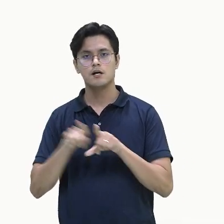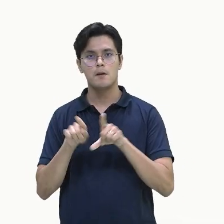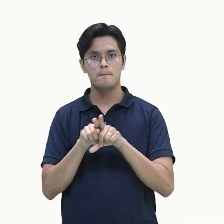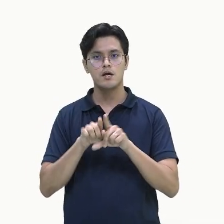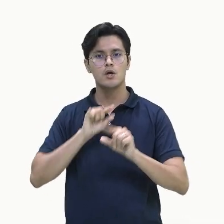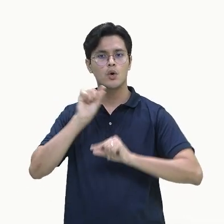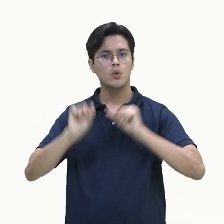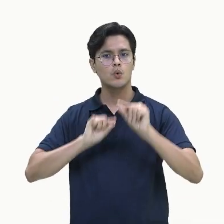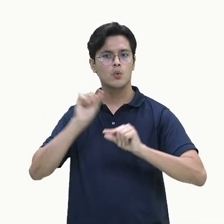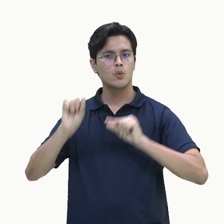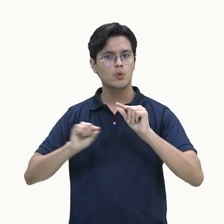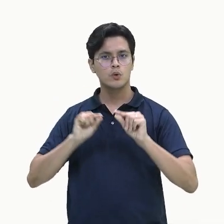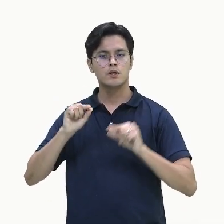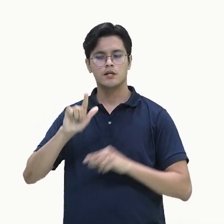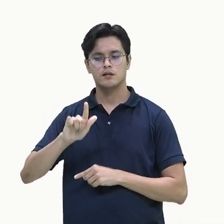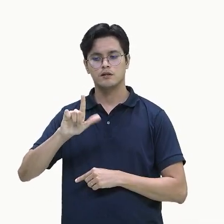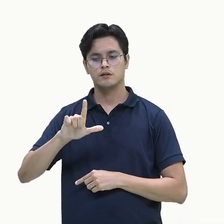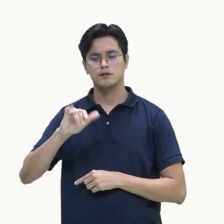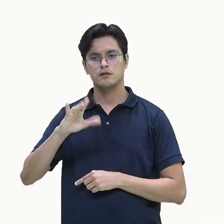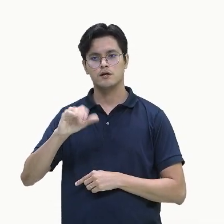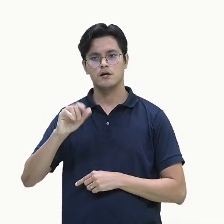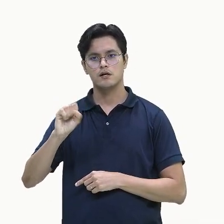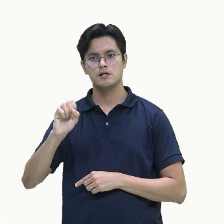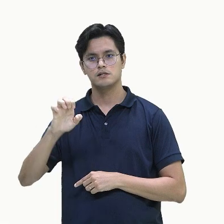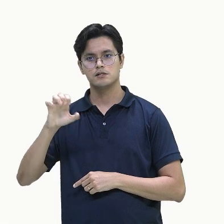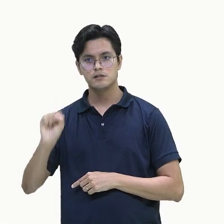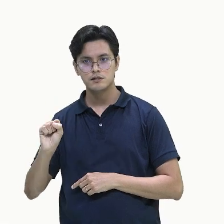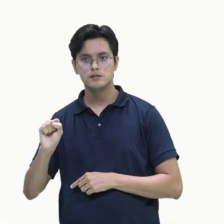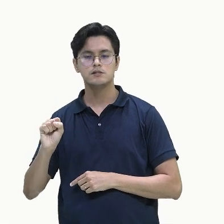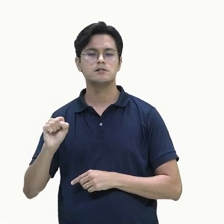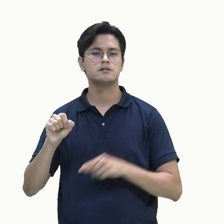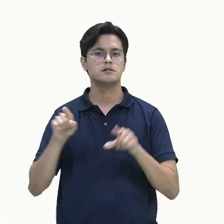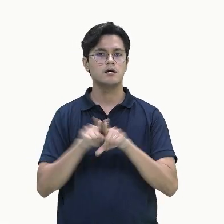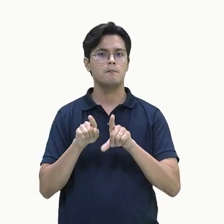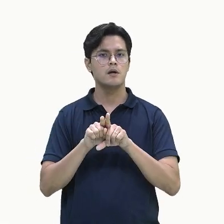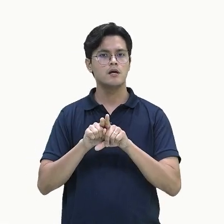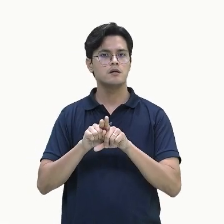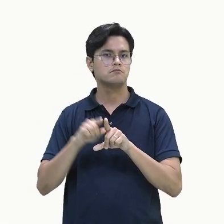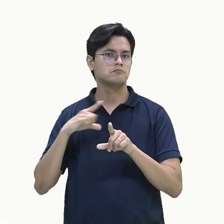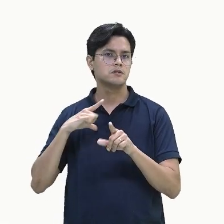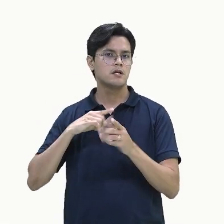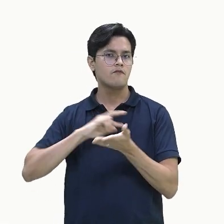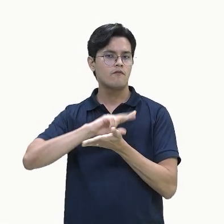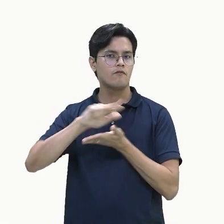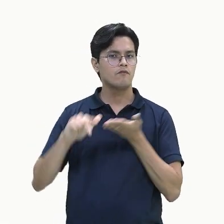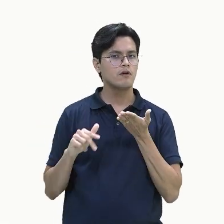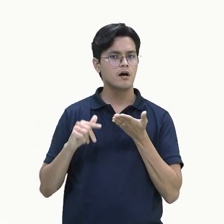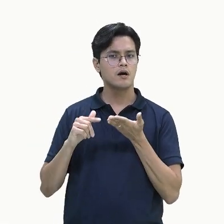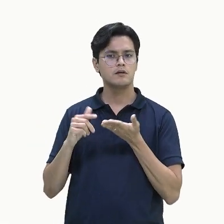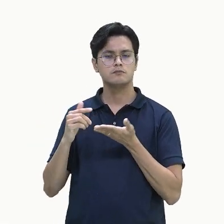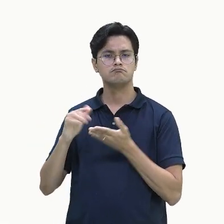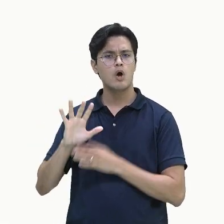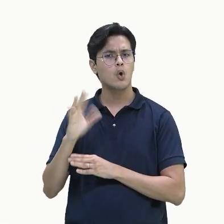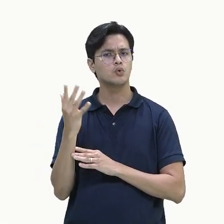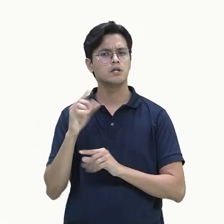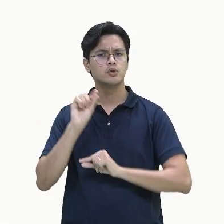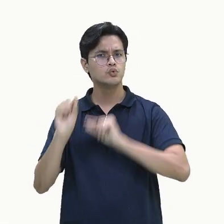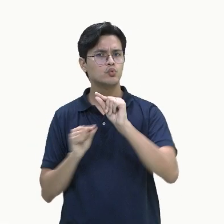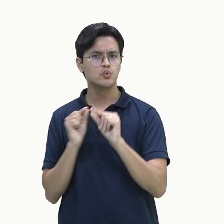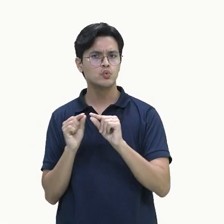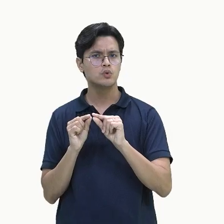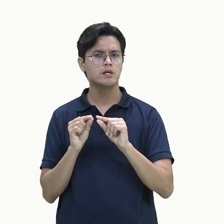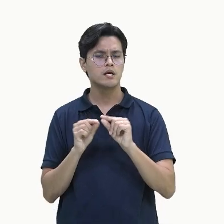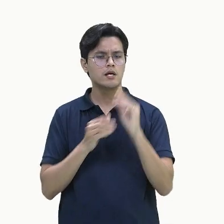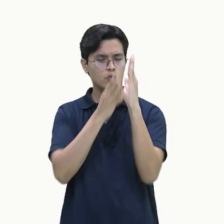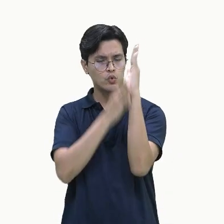as lipases que estão no estômago. Então, nós temos aqui, ó, o que acontece? Esse segundo